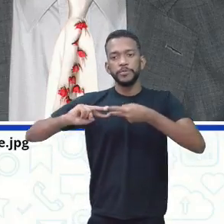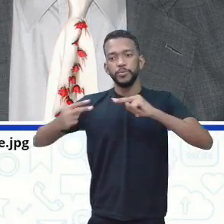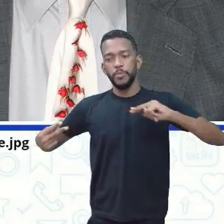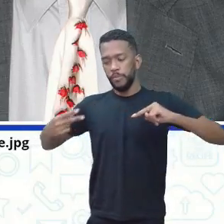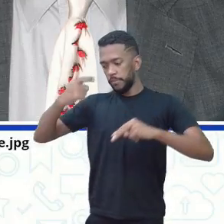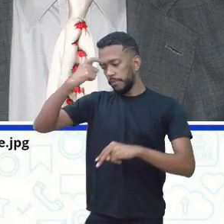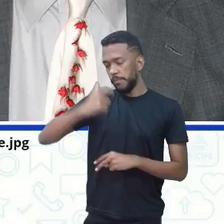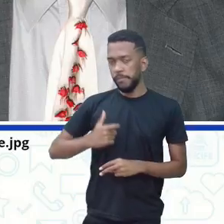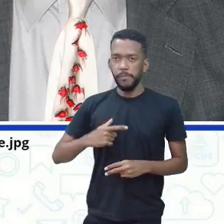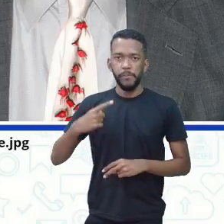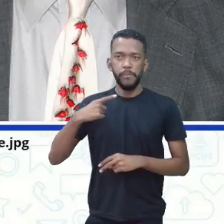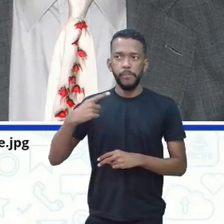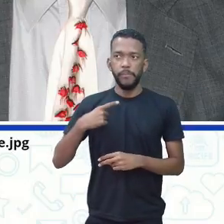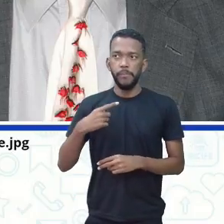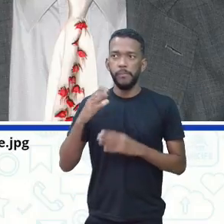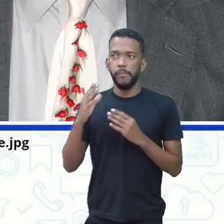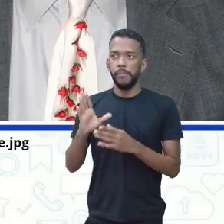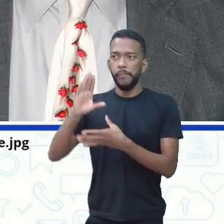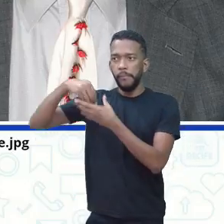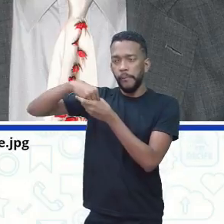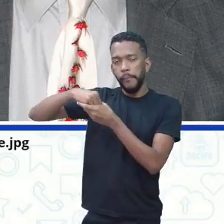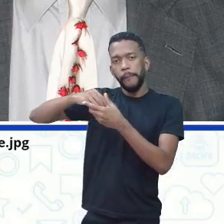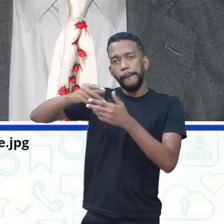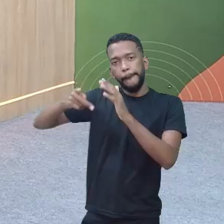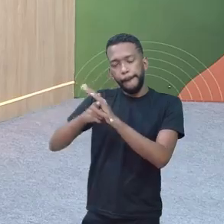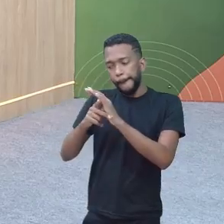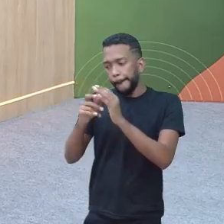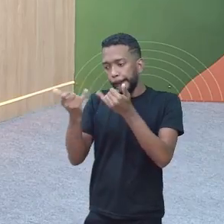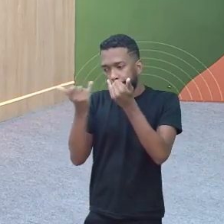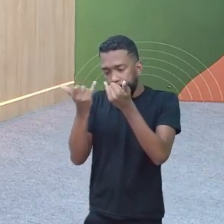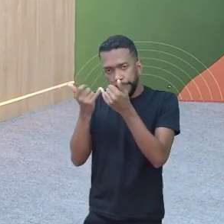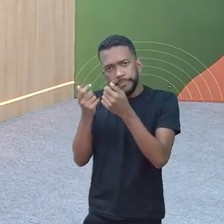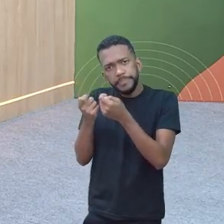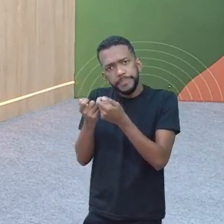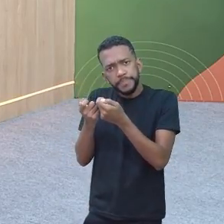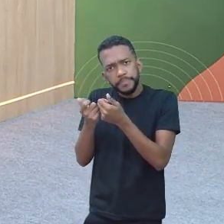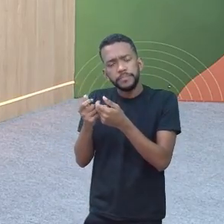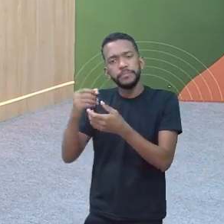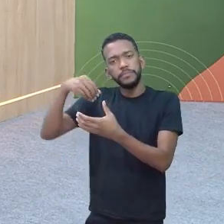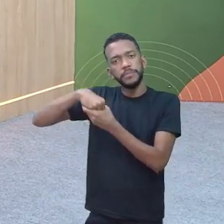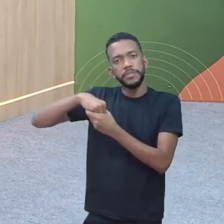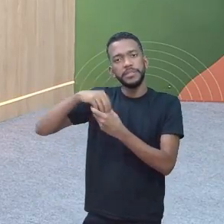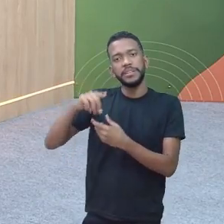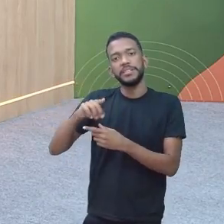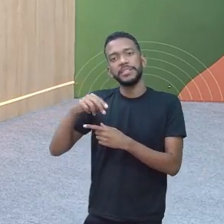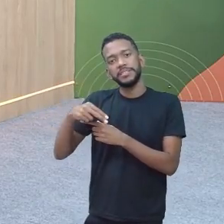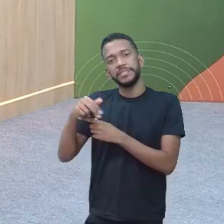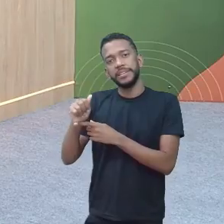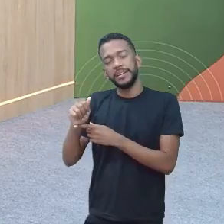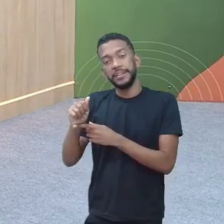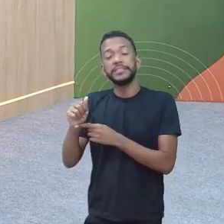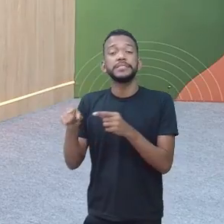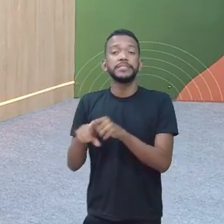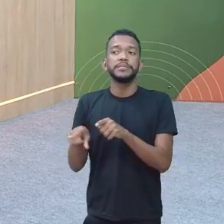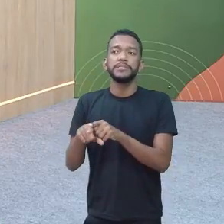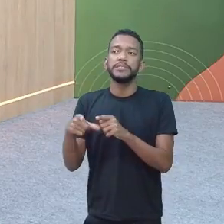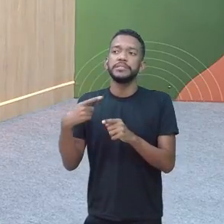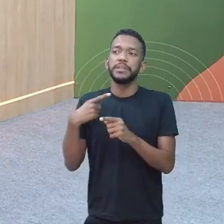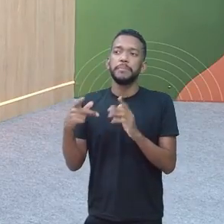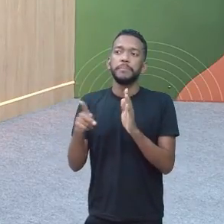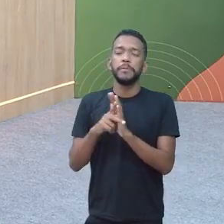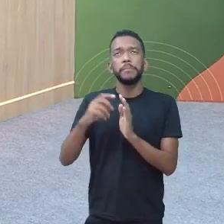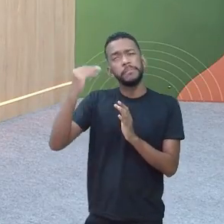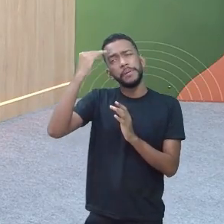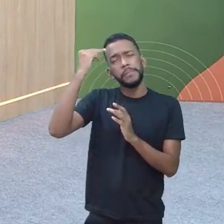humano, que é onde estão as mínimas informações do nosso DNA, e comparou com a unidade mínima de